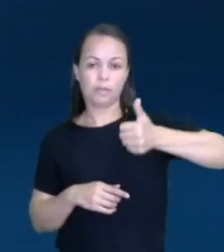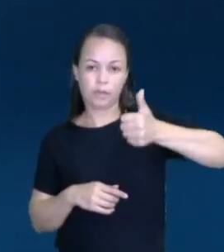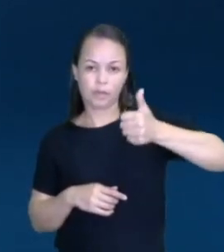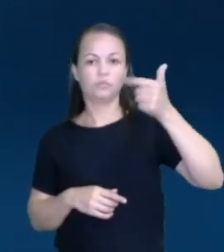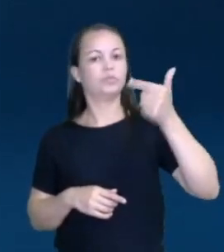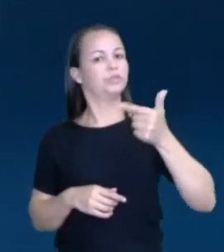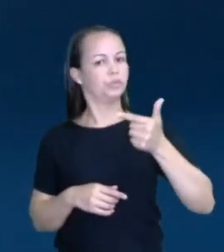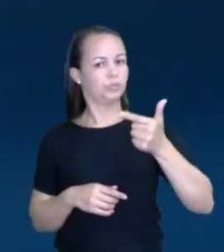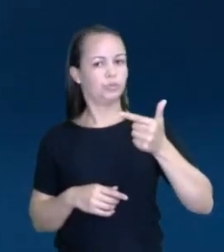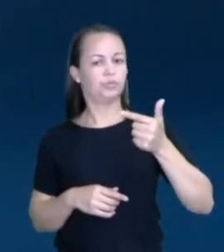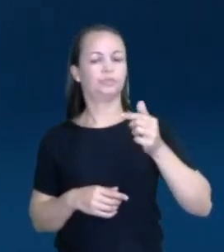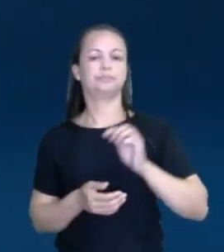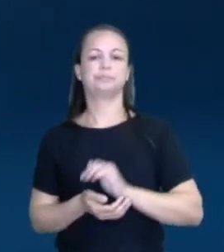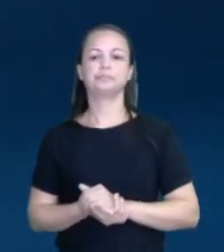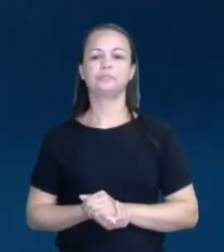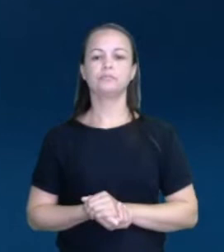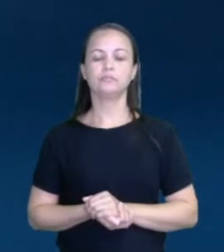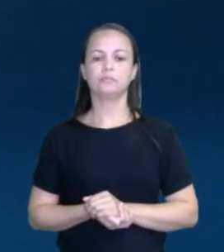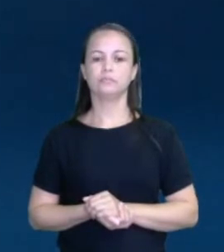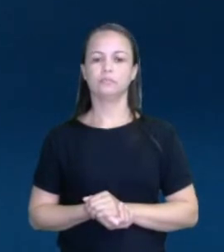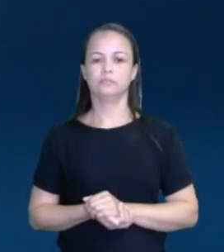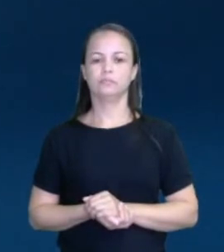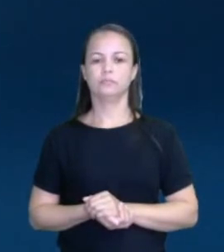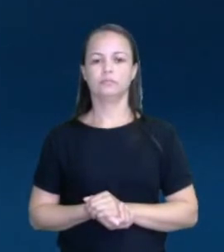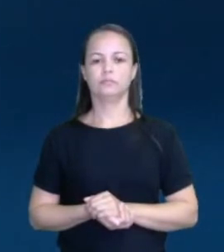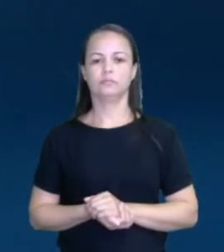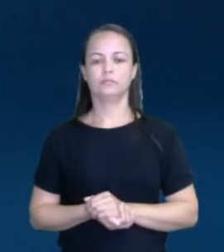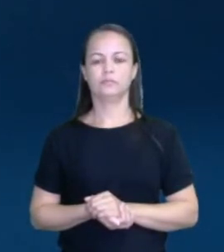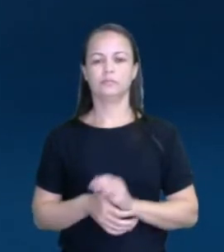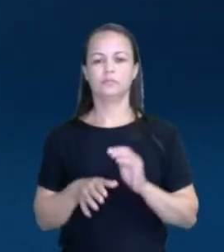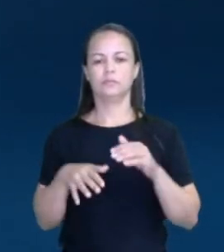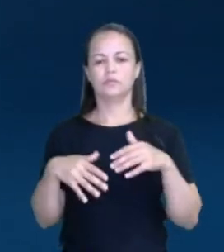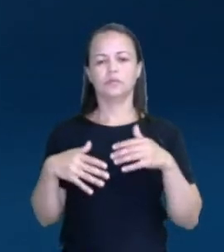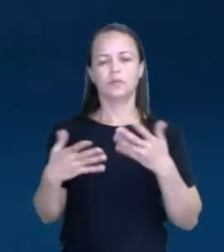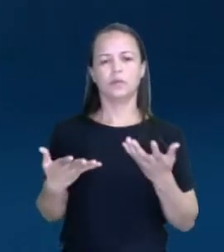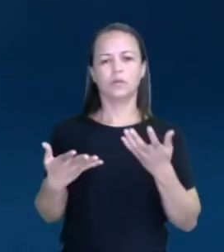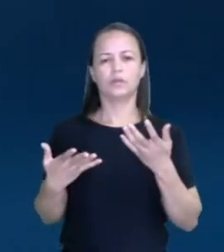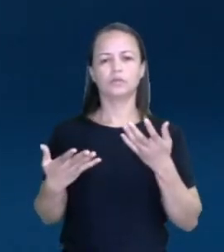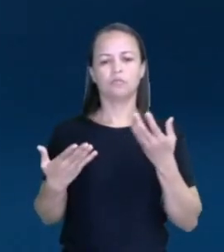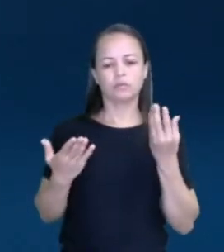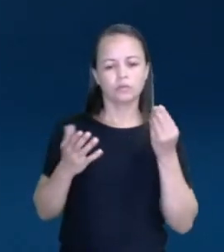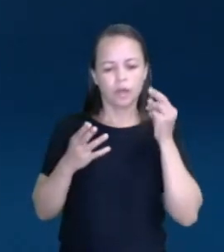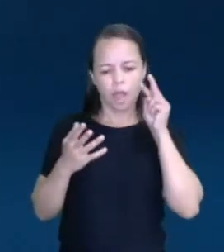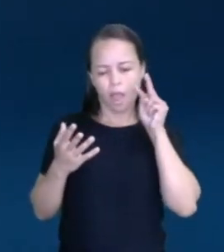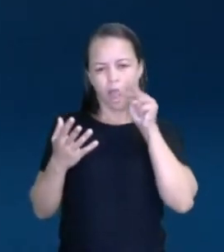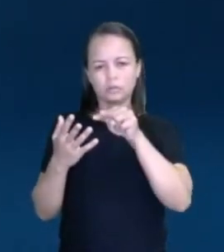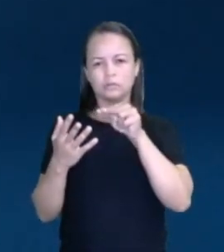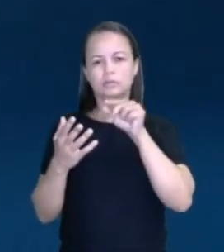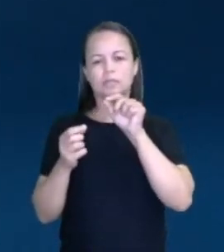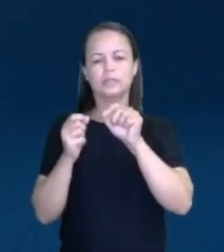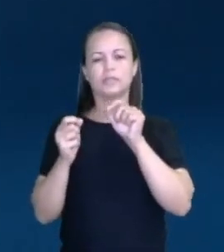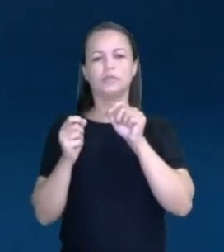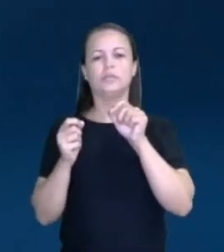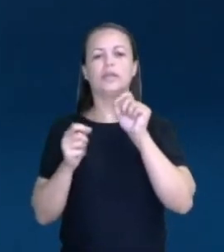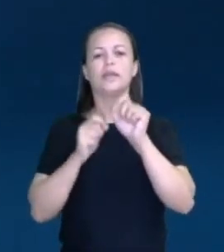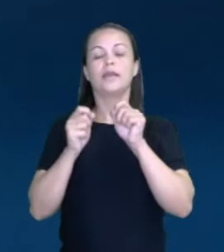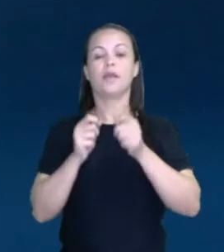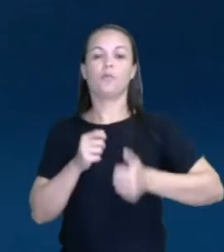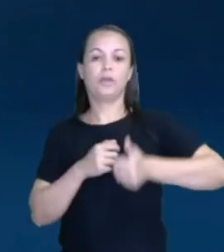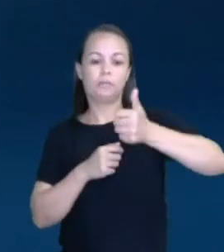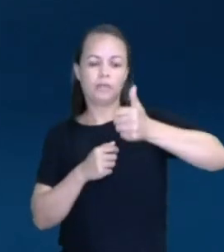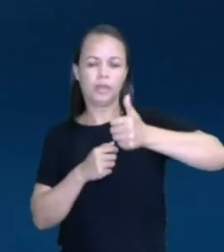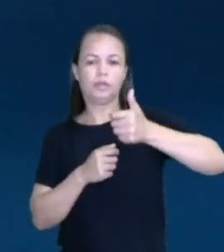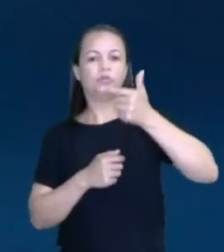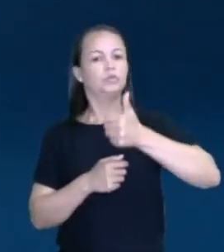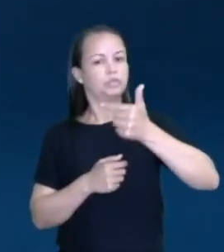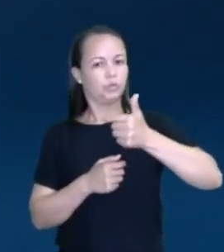membro. Tá certo? Quando eu faço a identificação de quem é o primeiro e o segundo membro, eu já estou fazendo